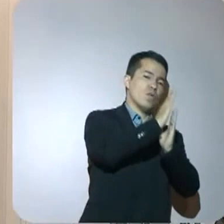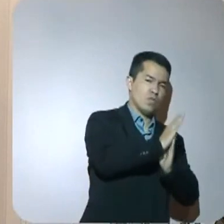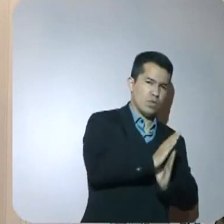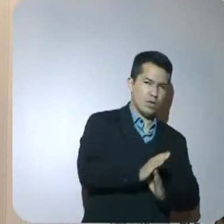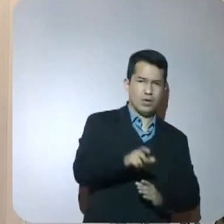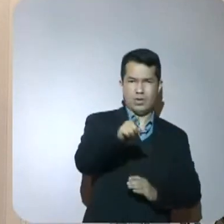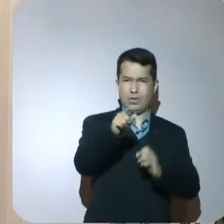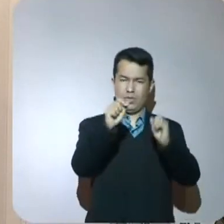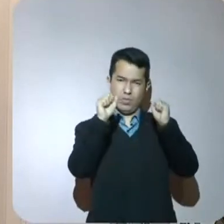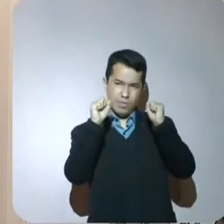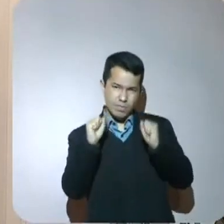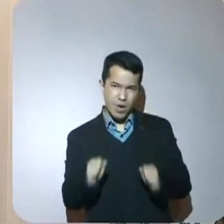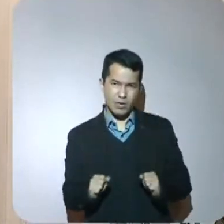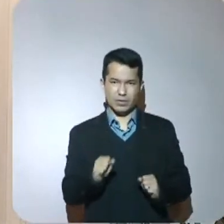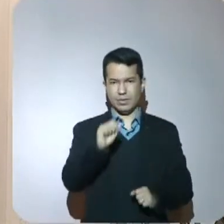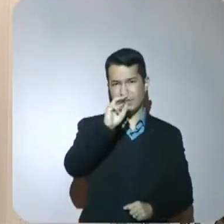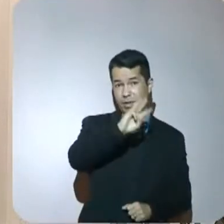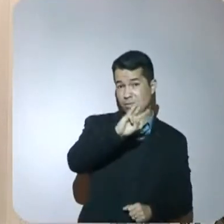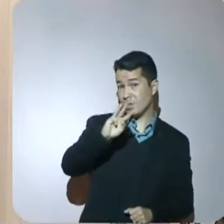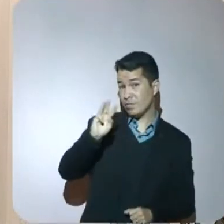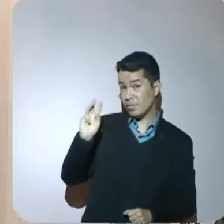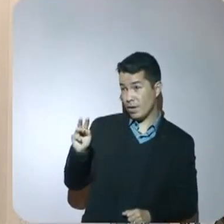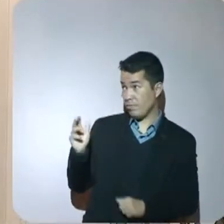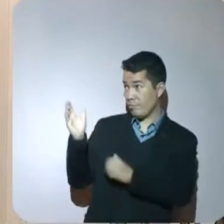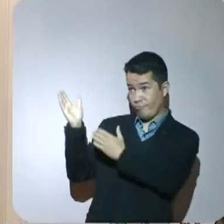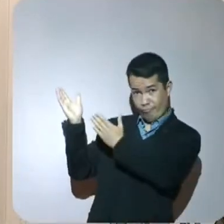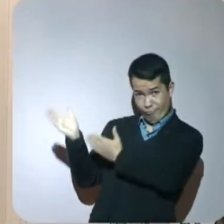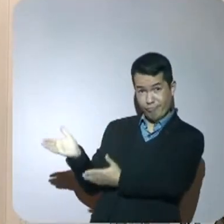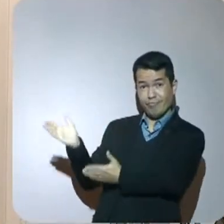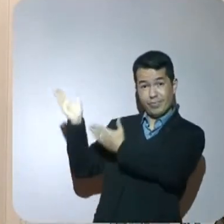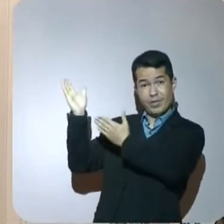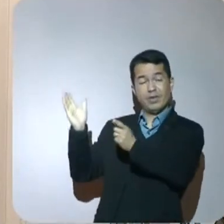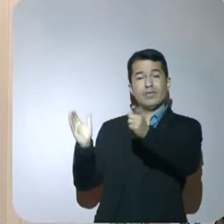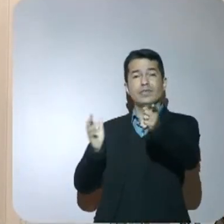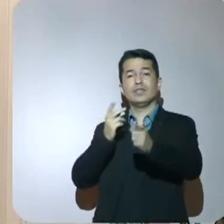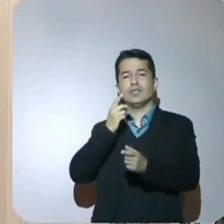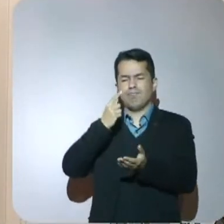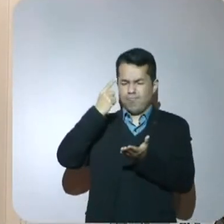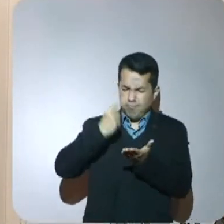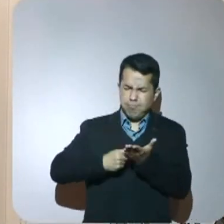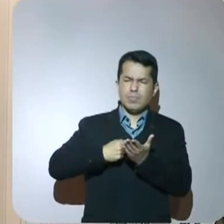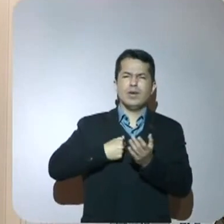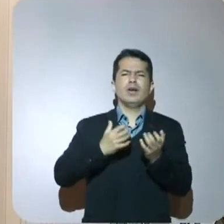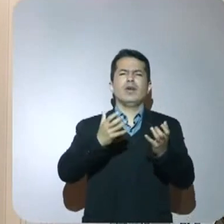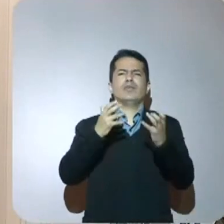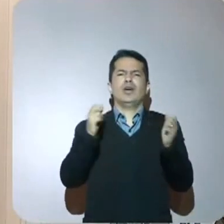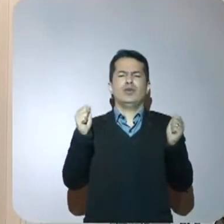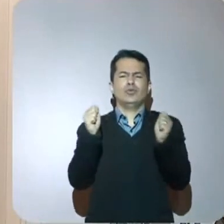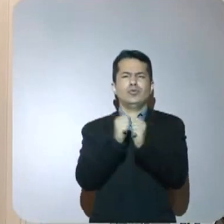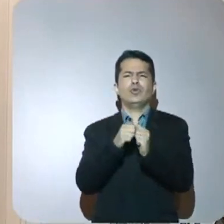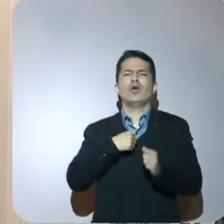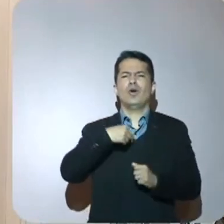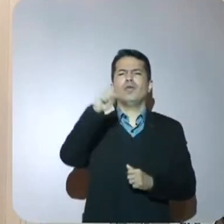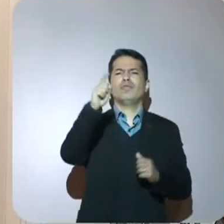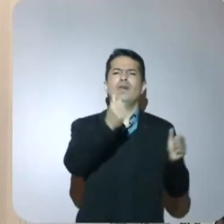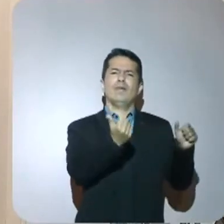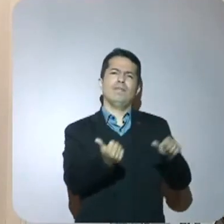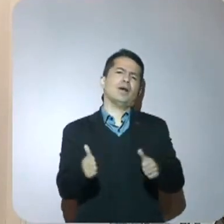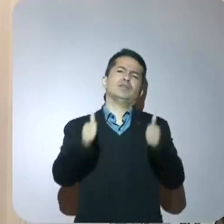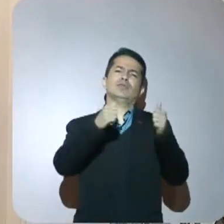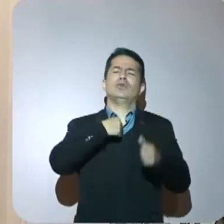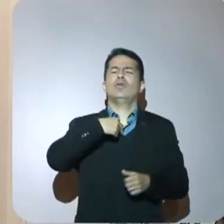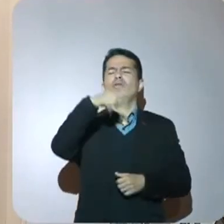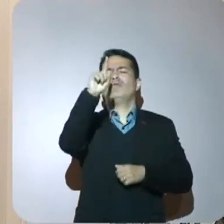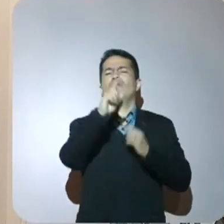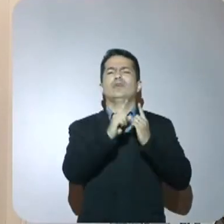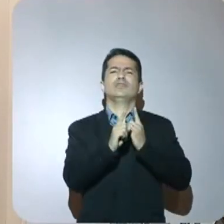nesse link que está aí e diz, eu me comprometo, eu quero fazer parte disso. Eu vou pedir o meu batismo, vou pedir o meu